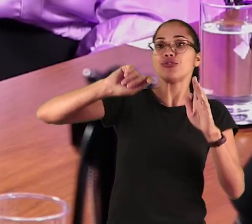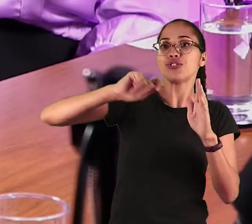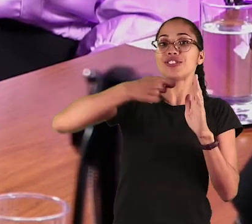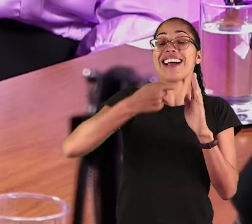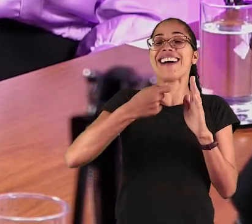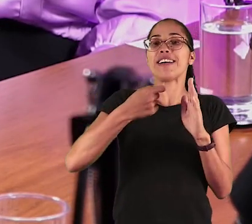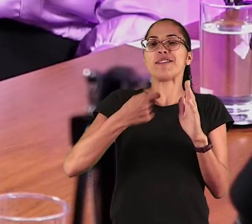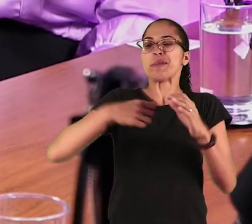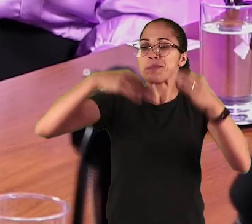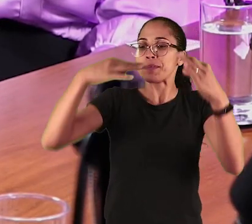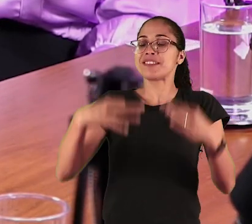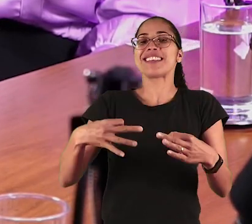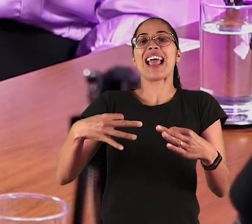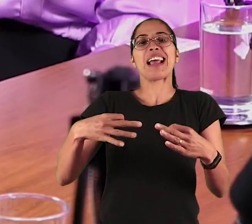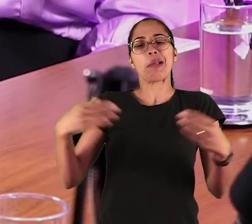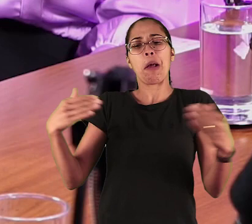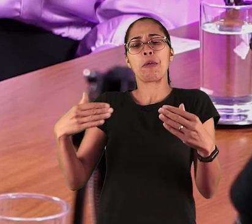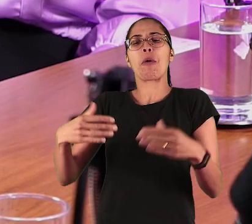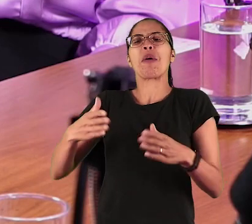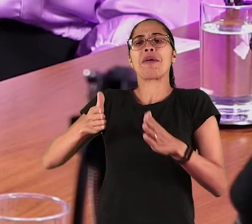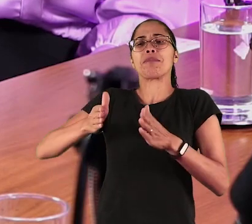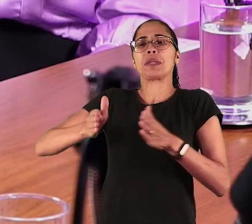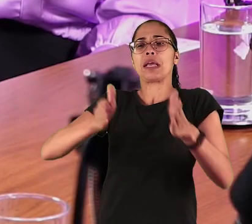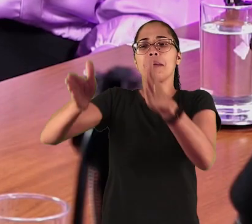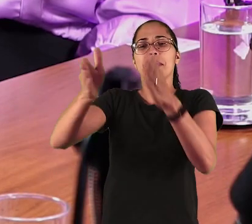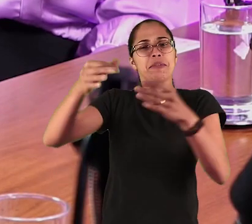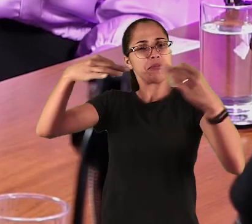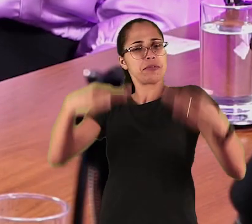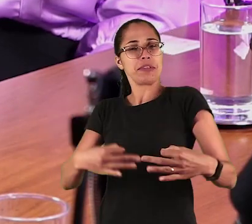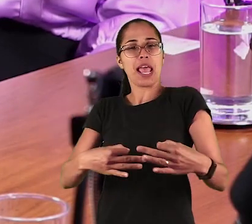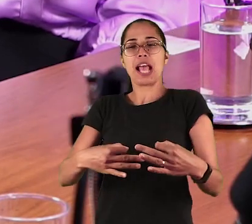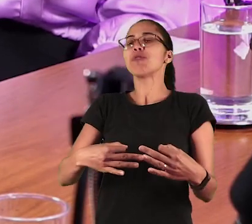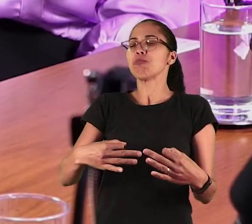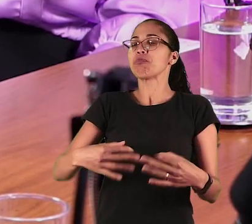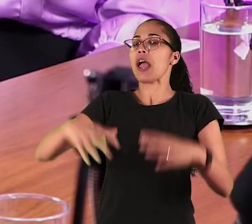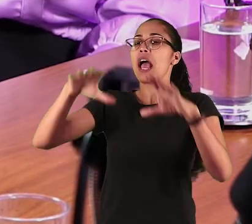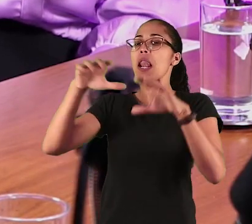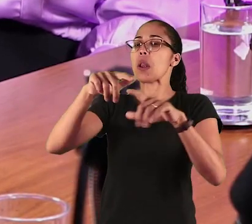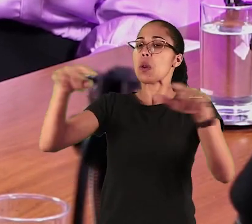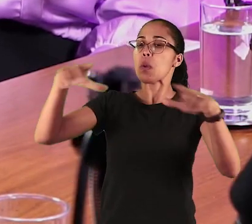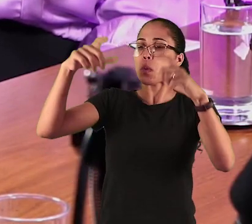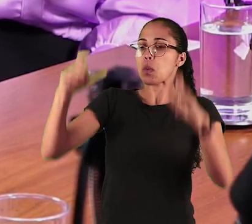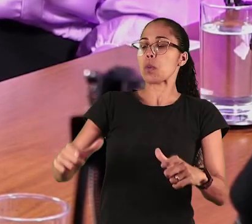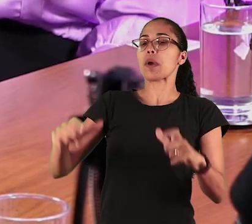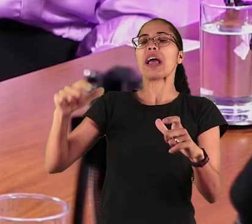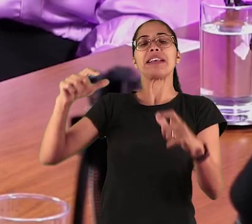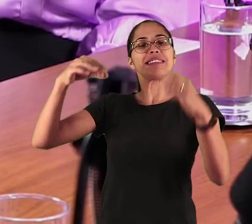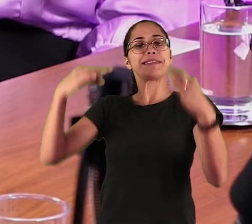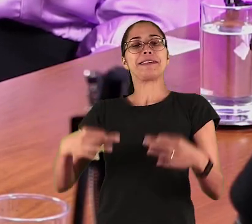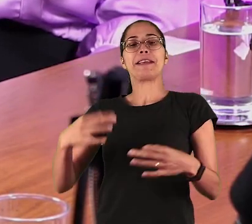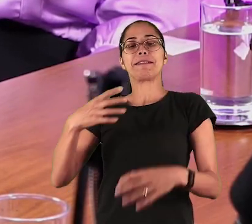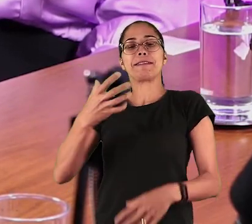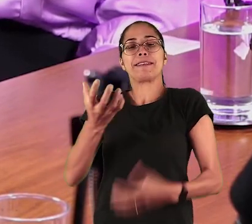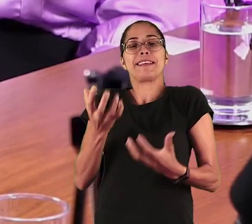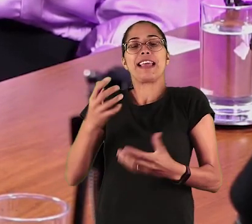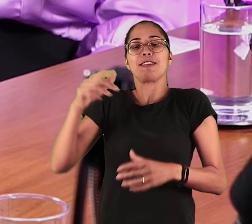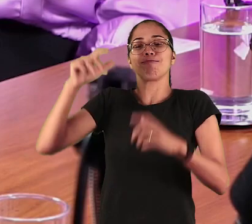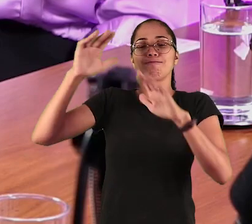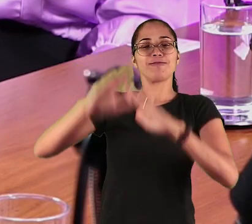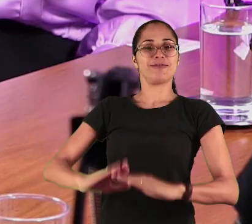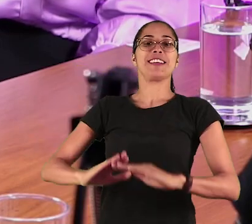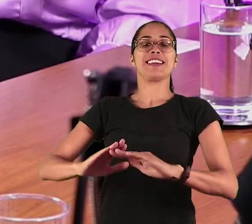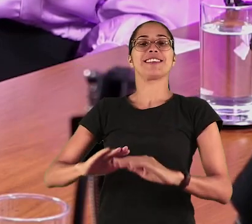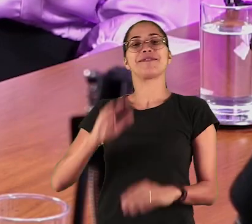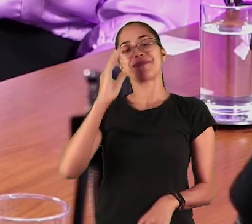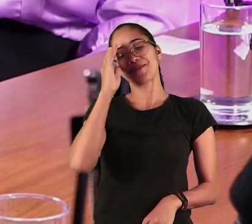de vocês que vocês falaram agora eu tô no caminho certo é esse lugar que eu me encontrei eu quero estar e aí queria que vocês